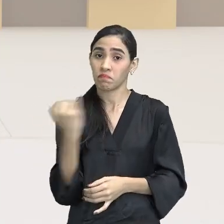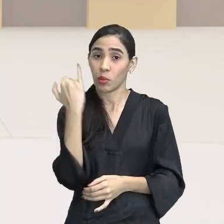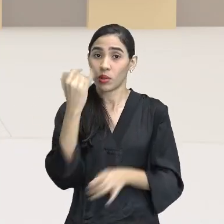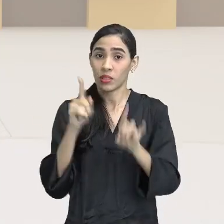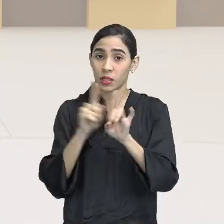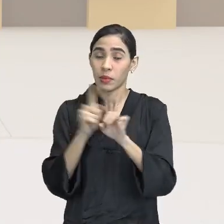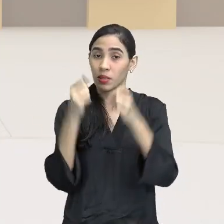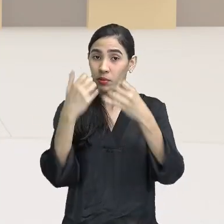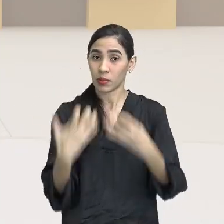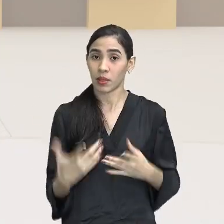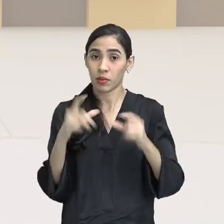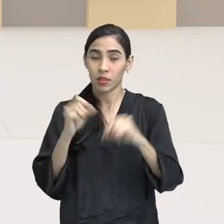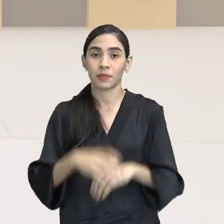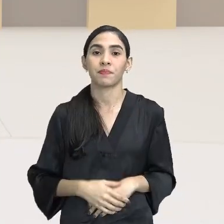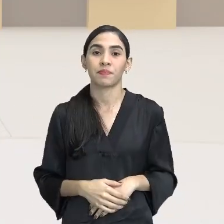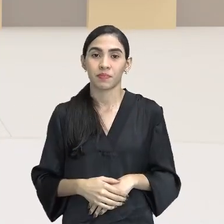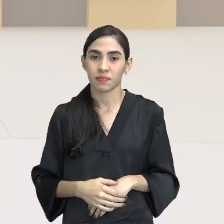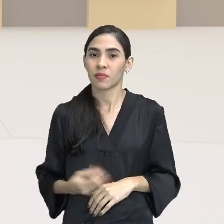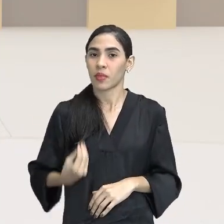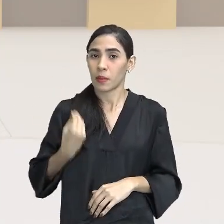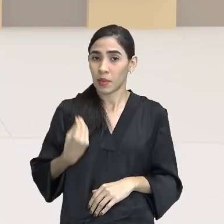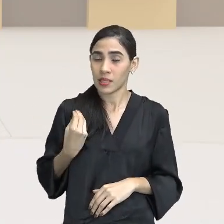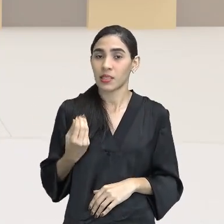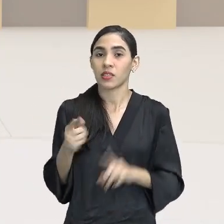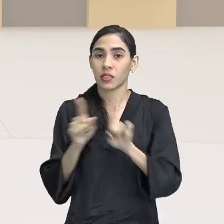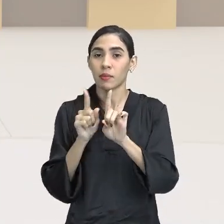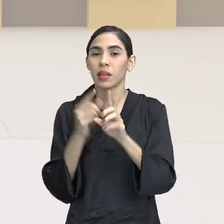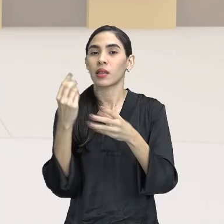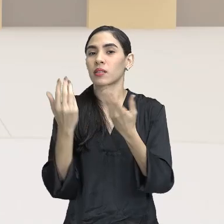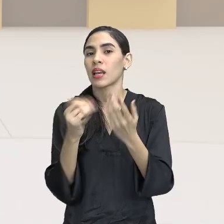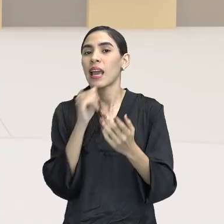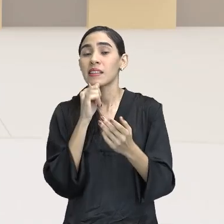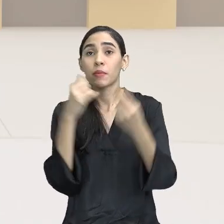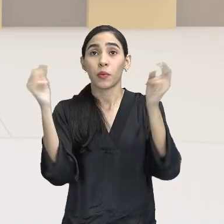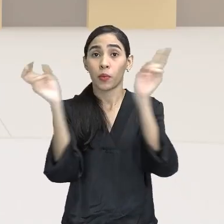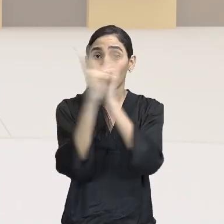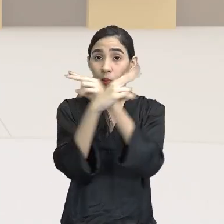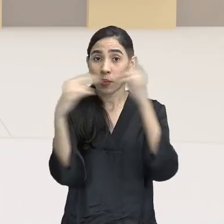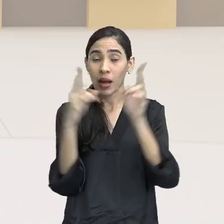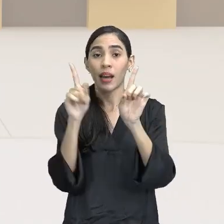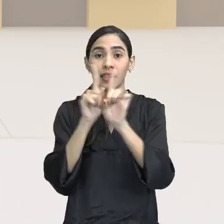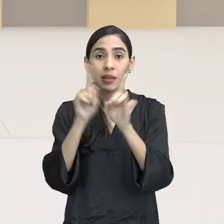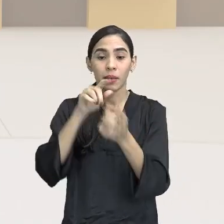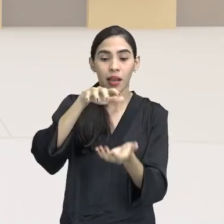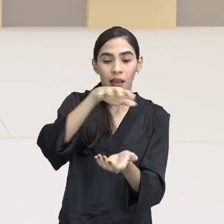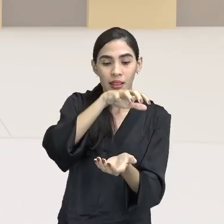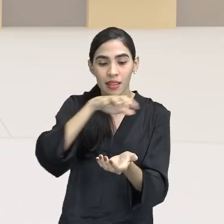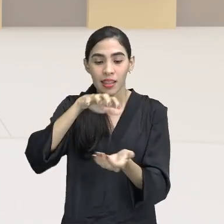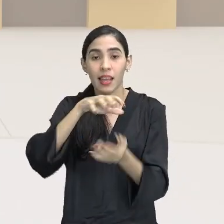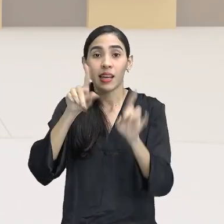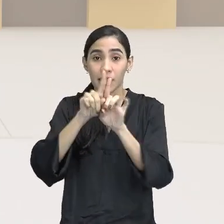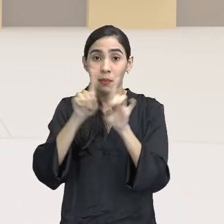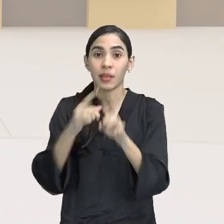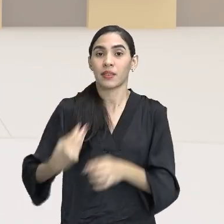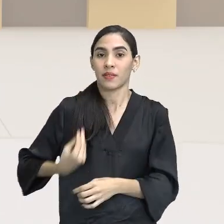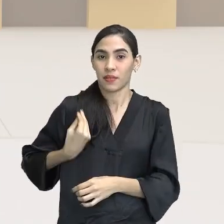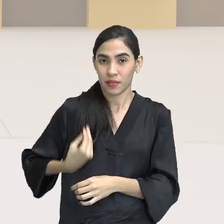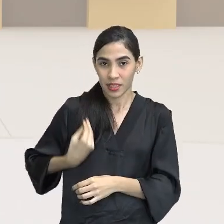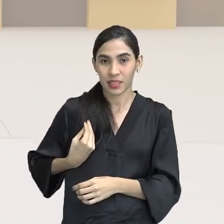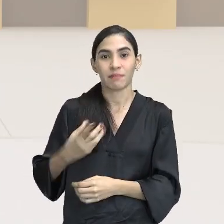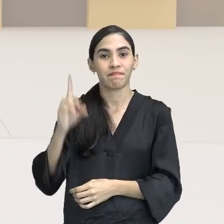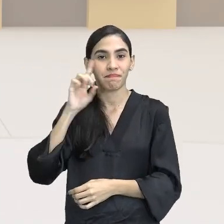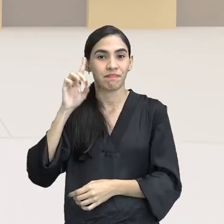importante dizer que eles estão presentes, como o professor já falou, tanto no ar, quanto na terra e na vida